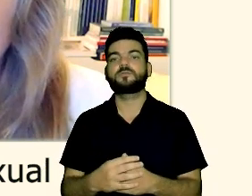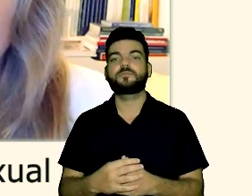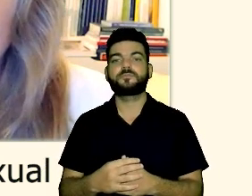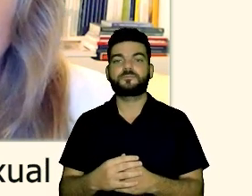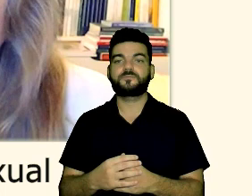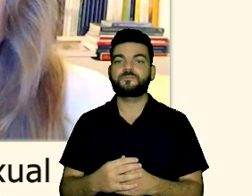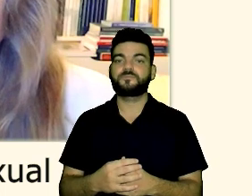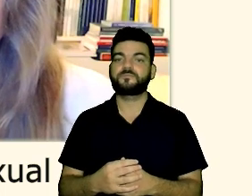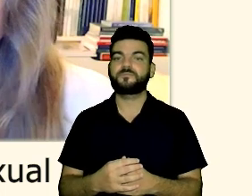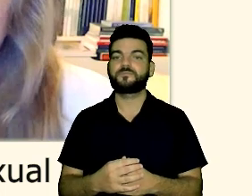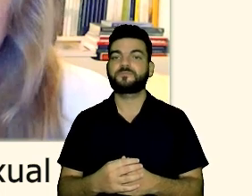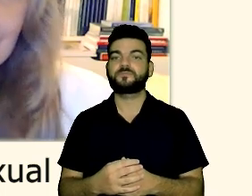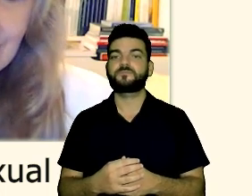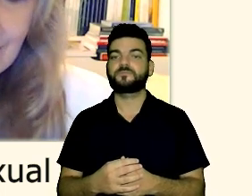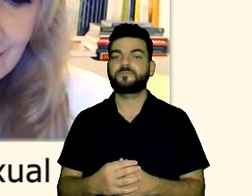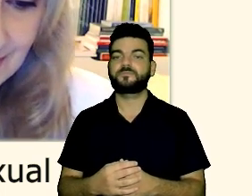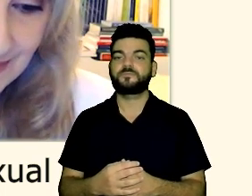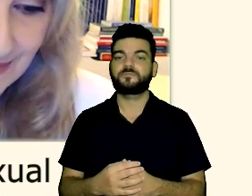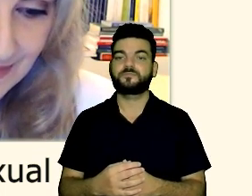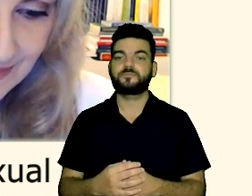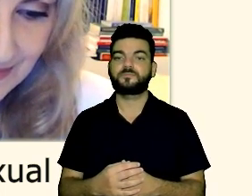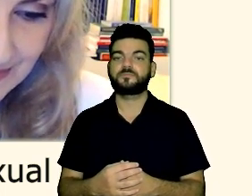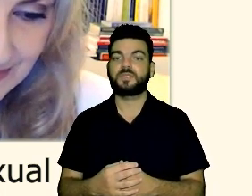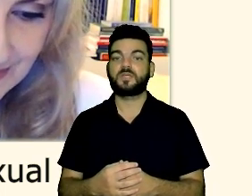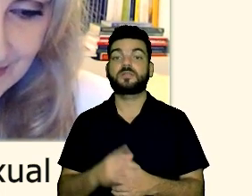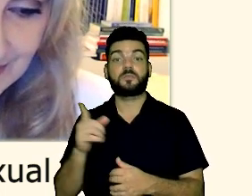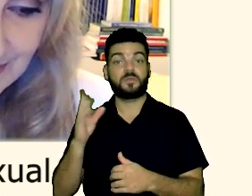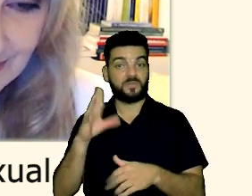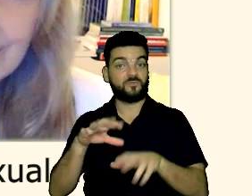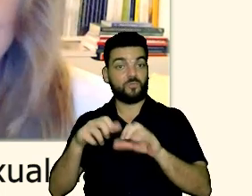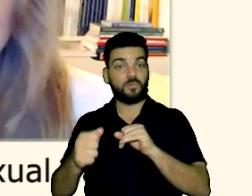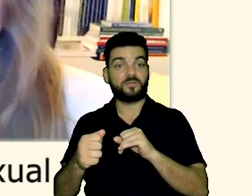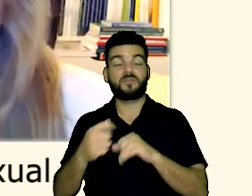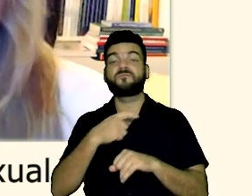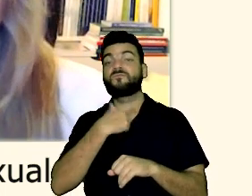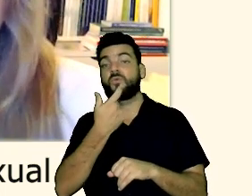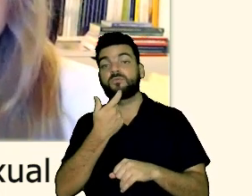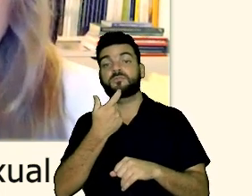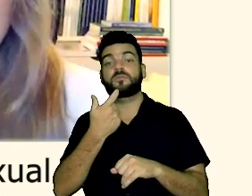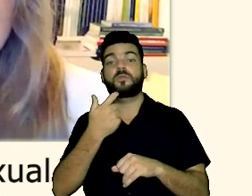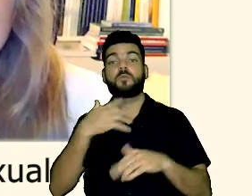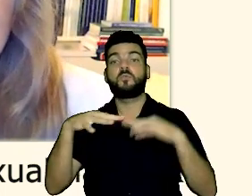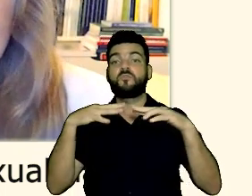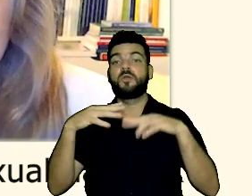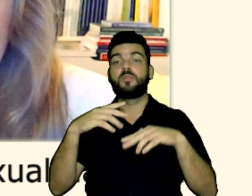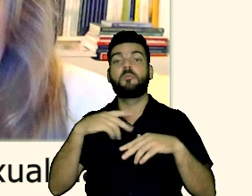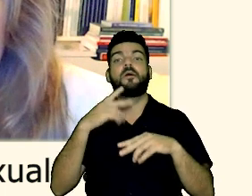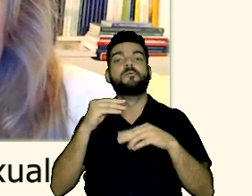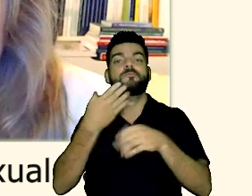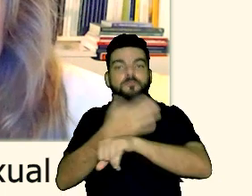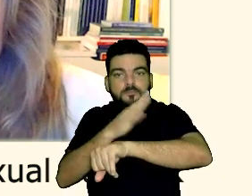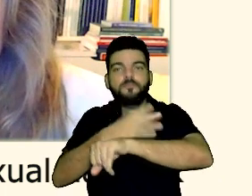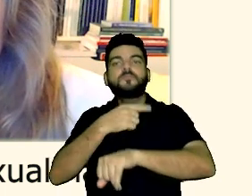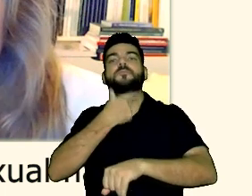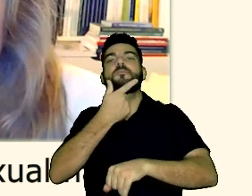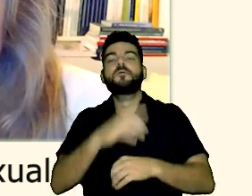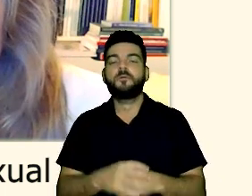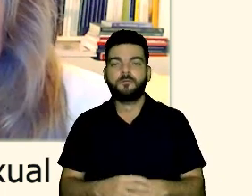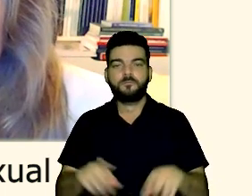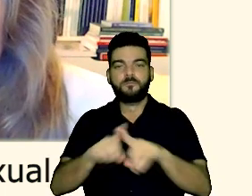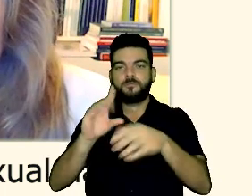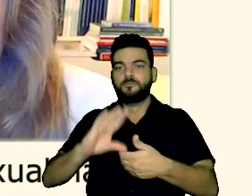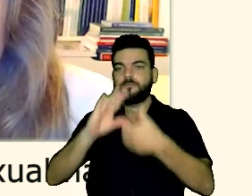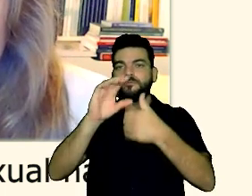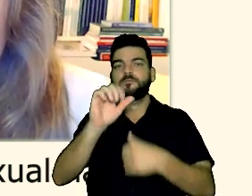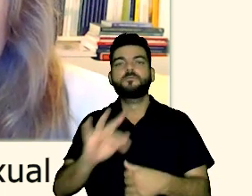especialista em voz e motricidade oral pela Unifesp, EPM, e pelo Conselho Federal de Fonoaudiologia. Ela é membro da Comissão de